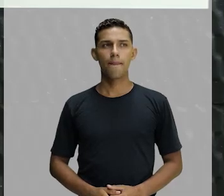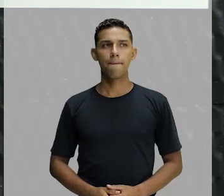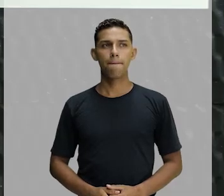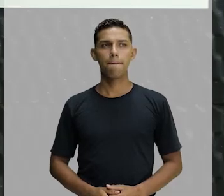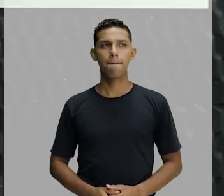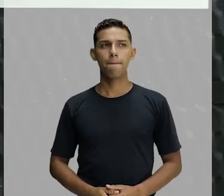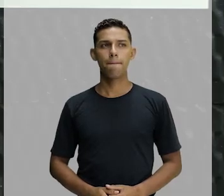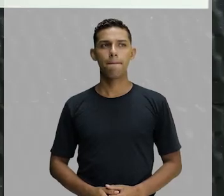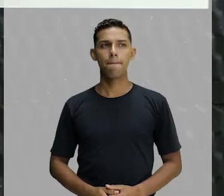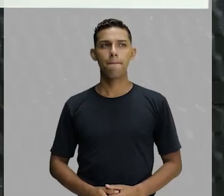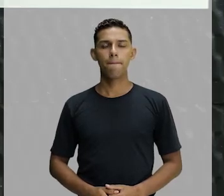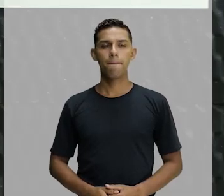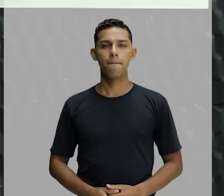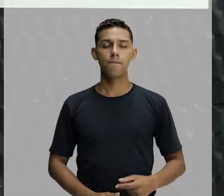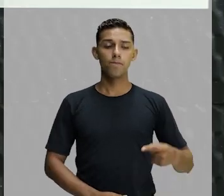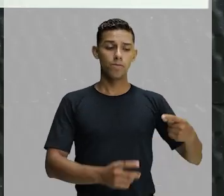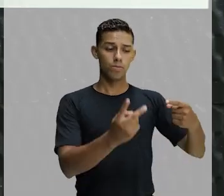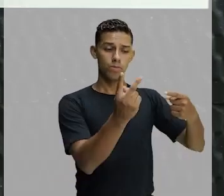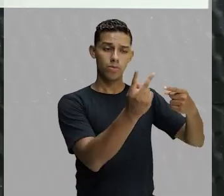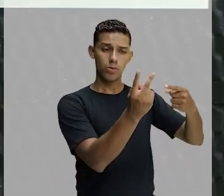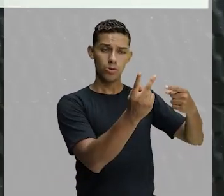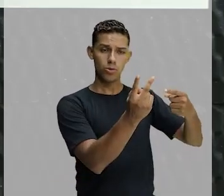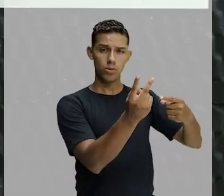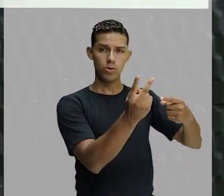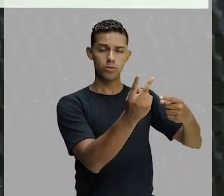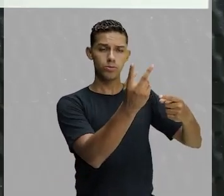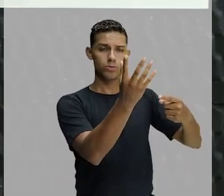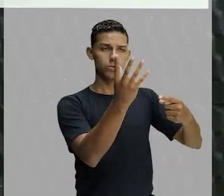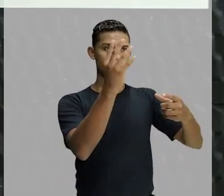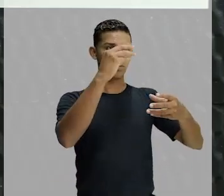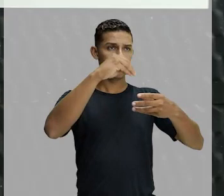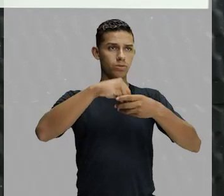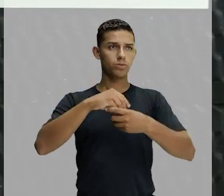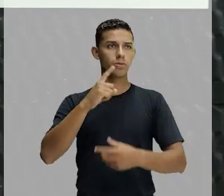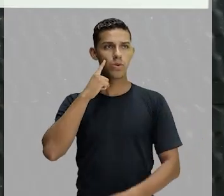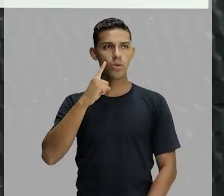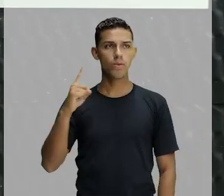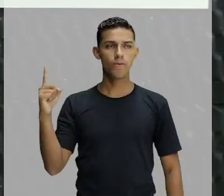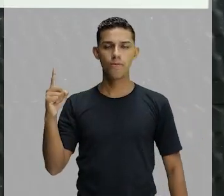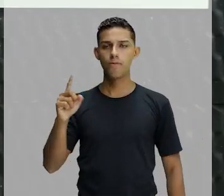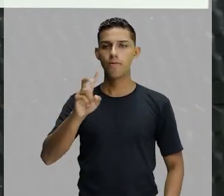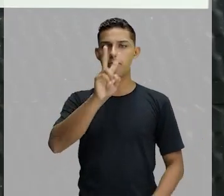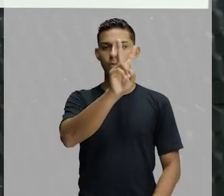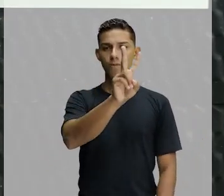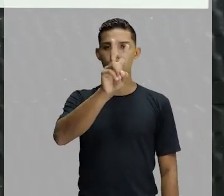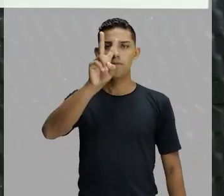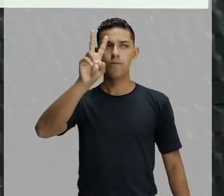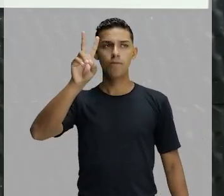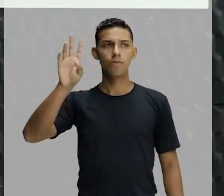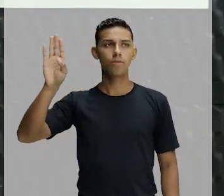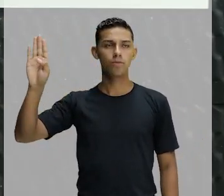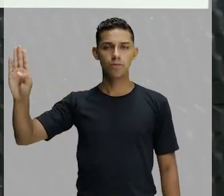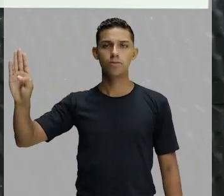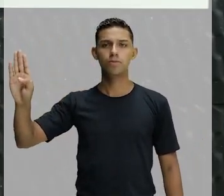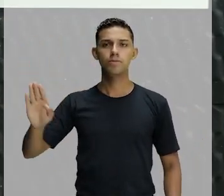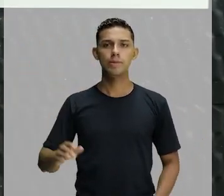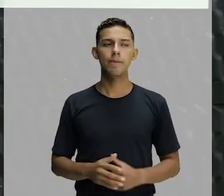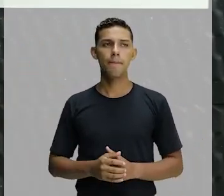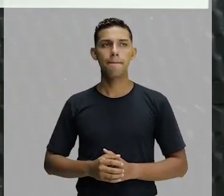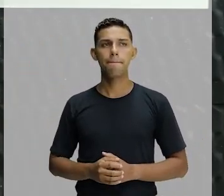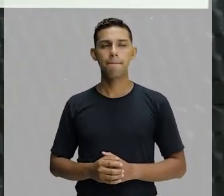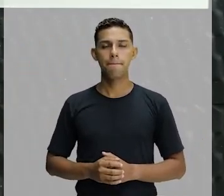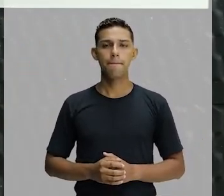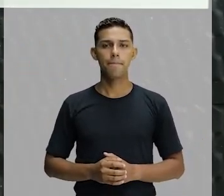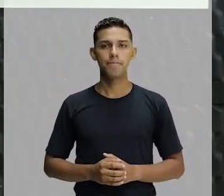pegar esses alelos aqui, eu vou colocar aqui. Então, vai ficar o alelo Vzão aqui e o